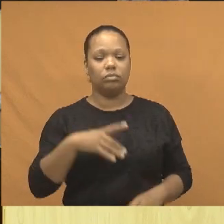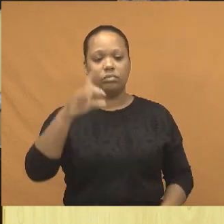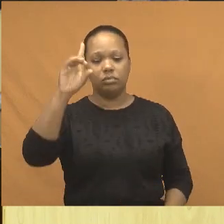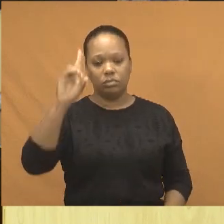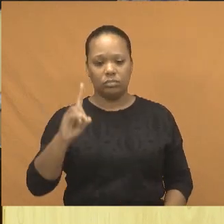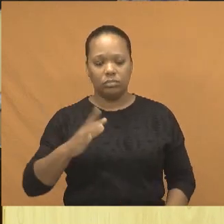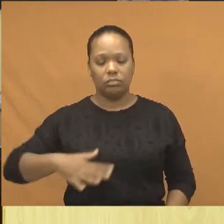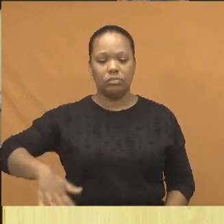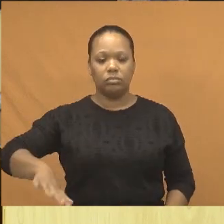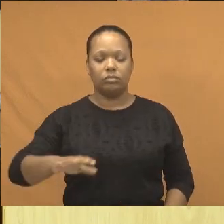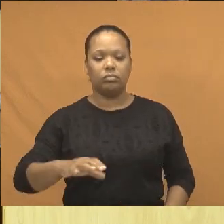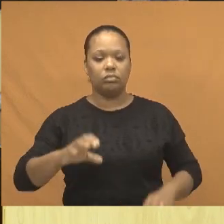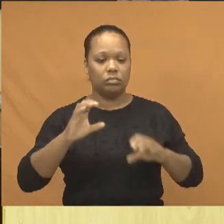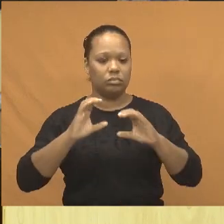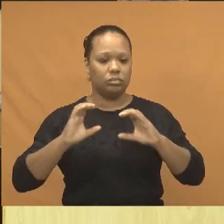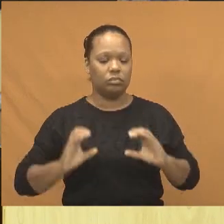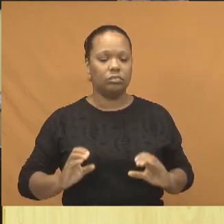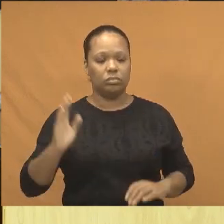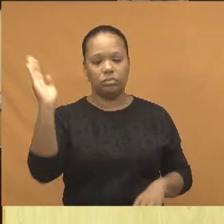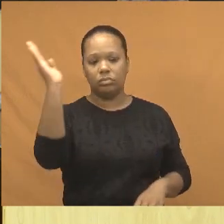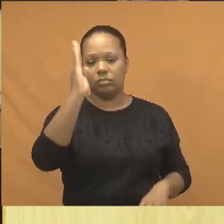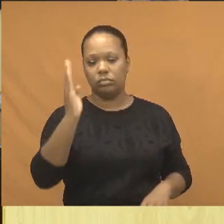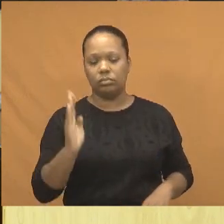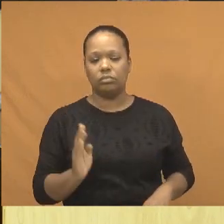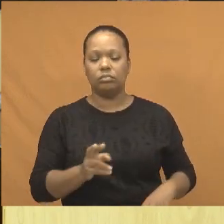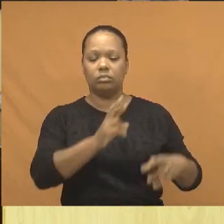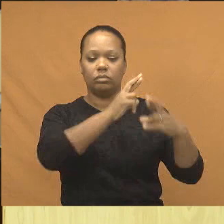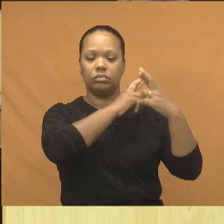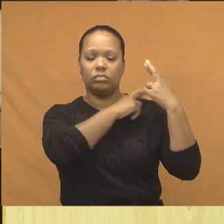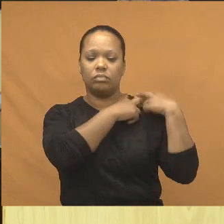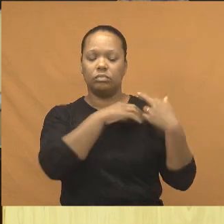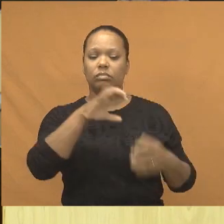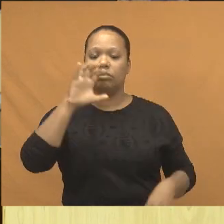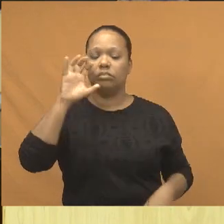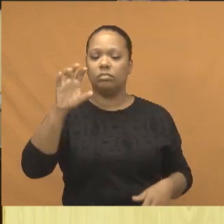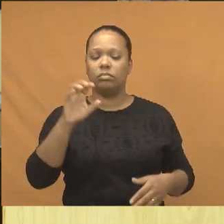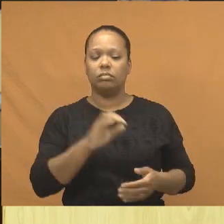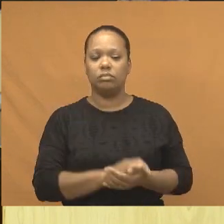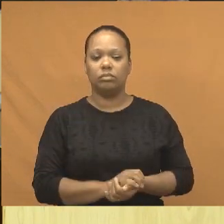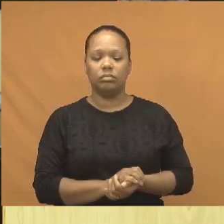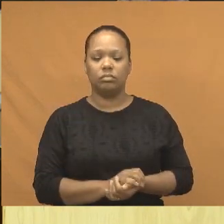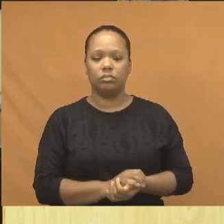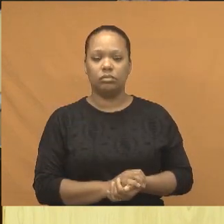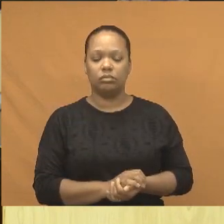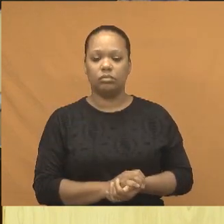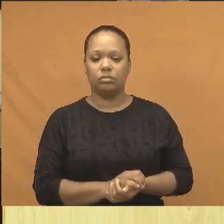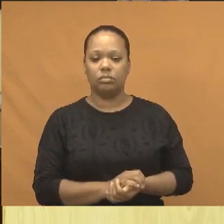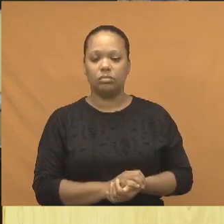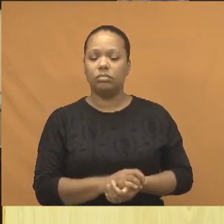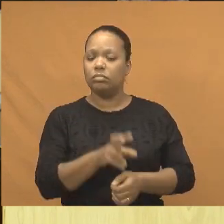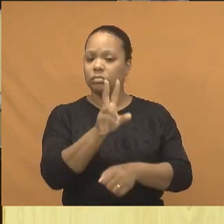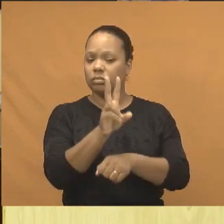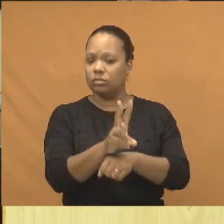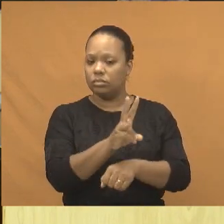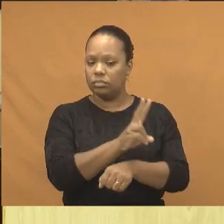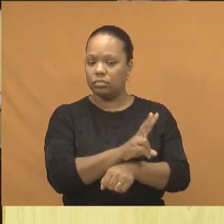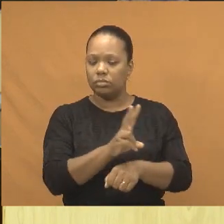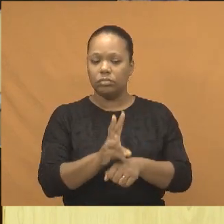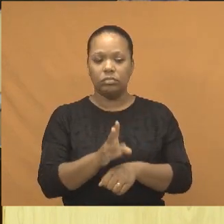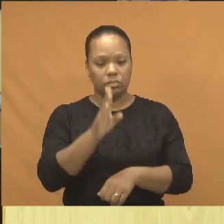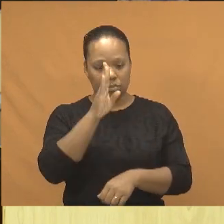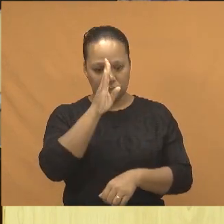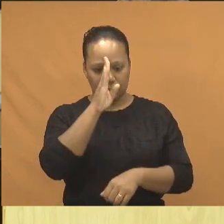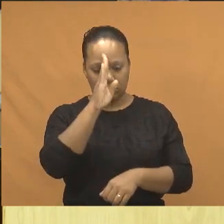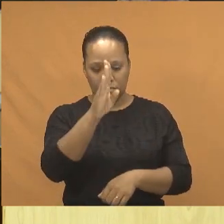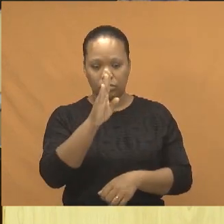social do cidadão brasileiro e, assim, responsabilidade do Estado em todas as suas esferas de atuação, devendo cuidar,